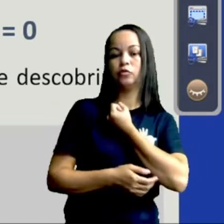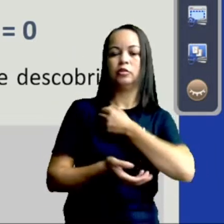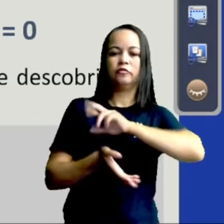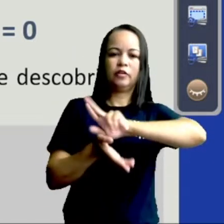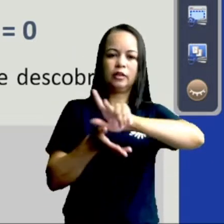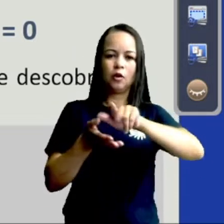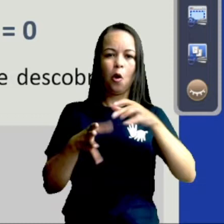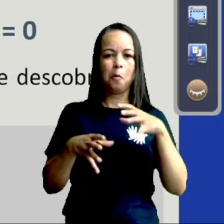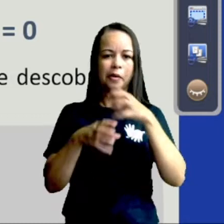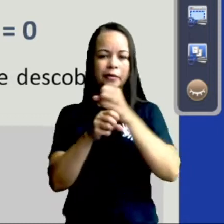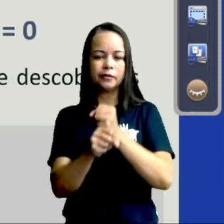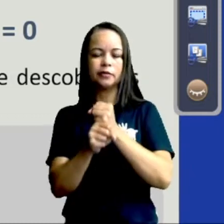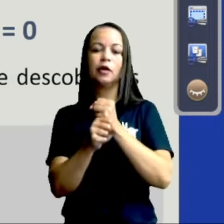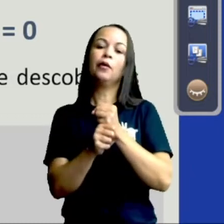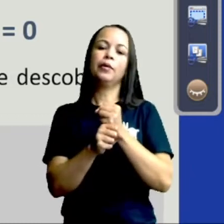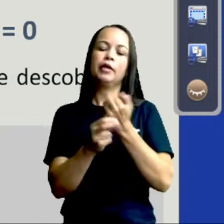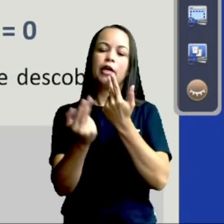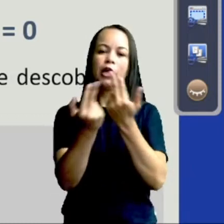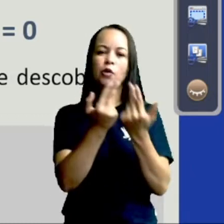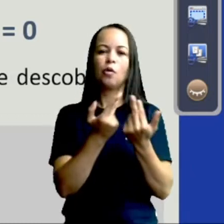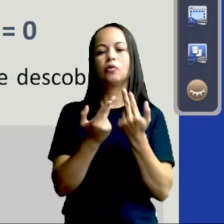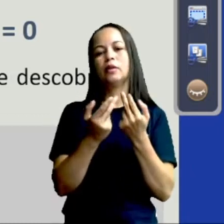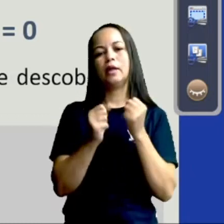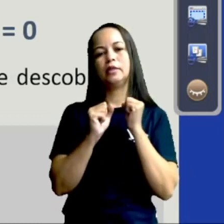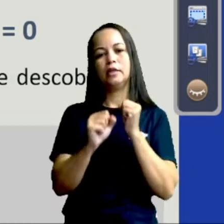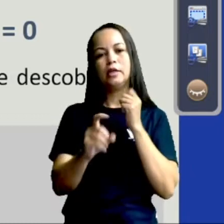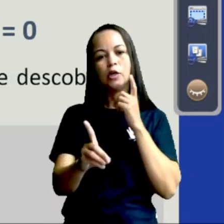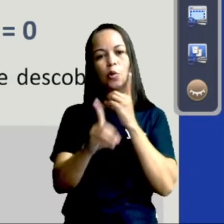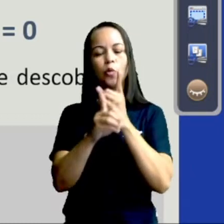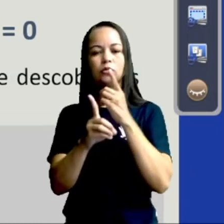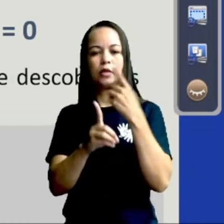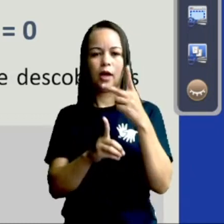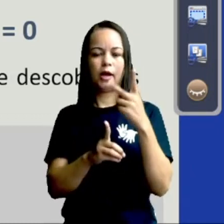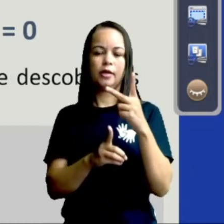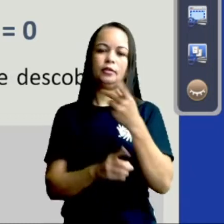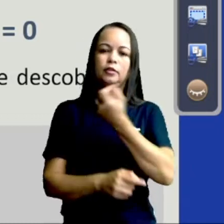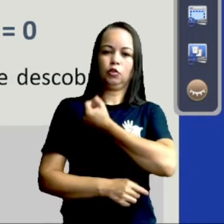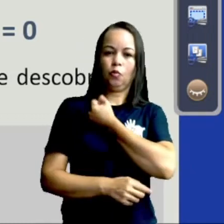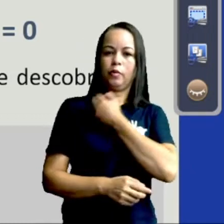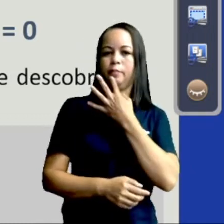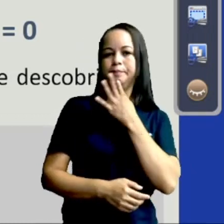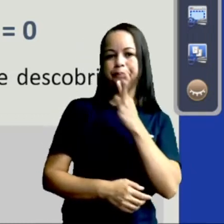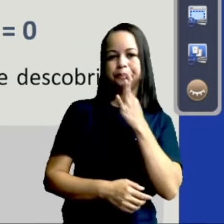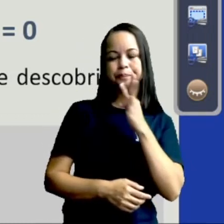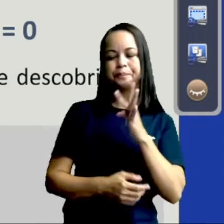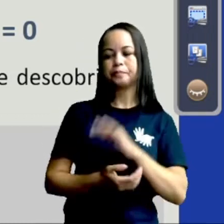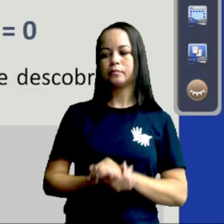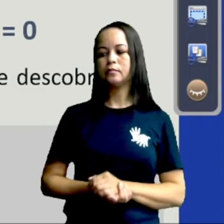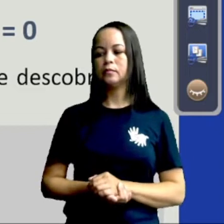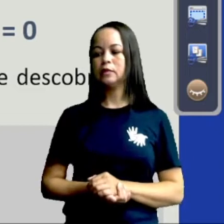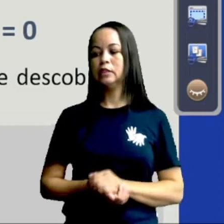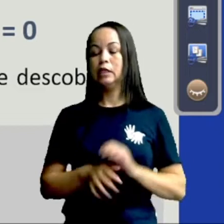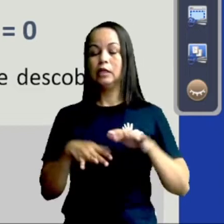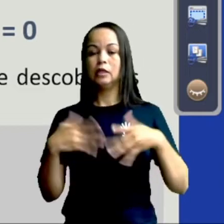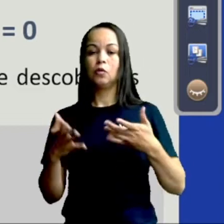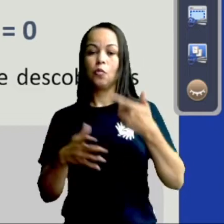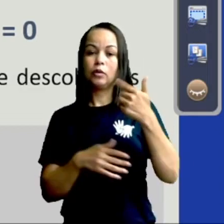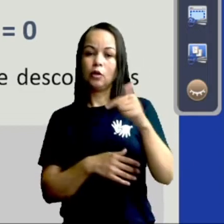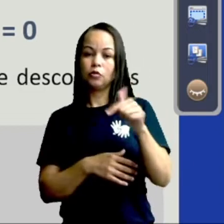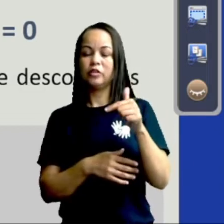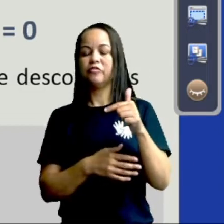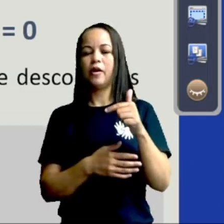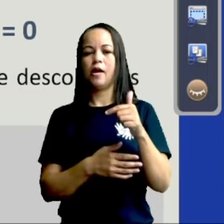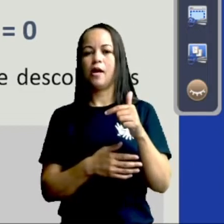a igualdade que vai permitir a gente encontrar esses valores desconhecidos. E quando não tiver a igualdade, tem